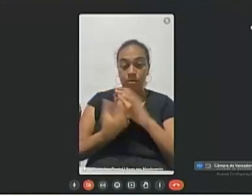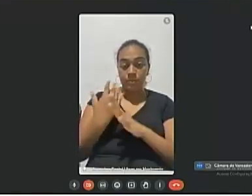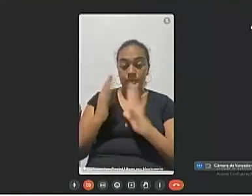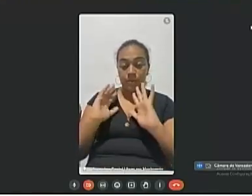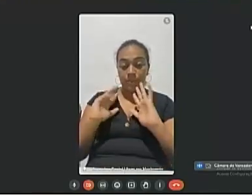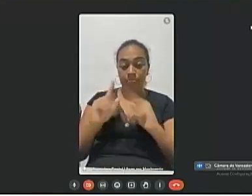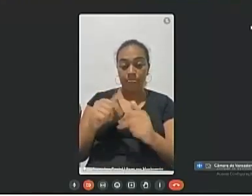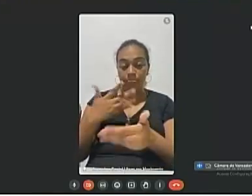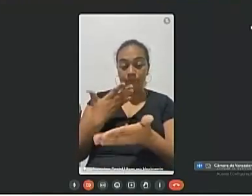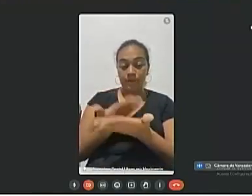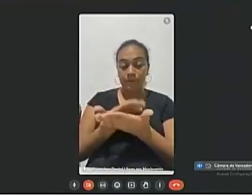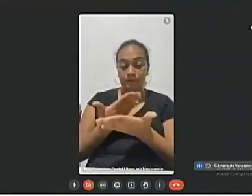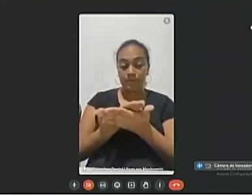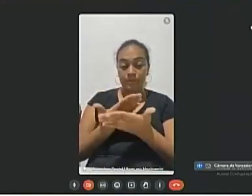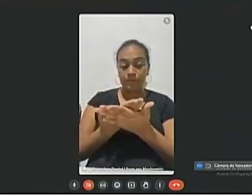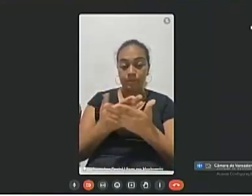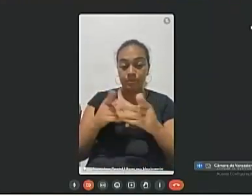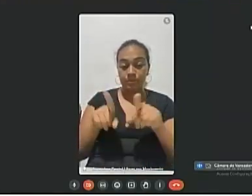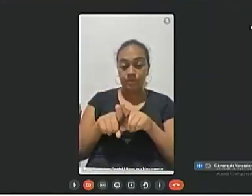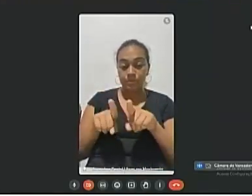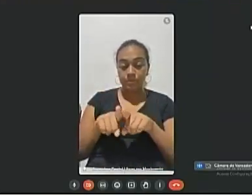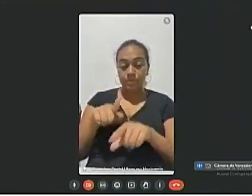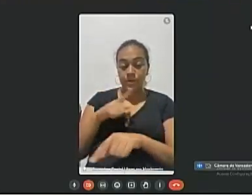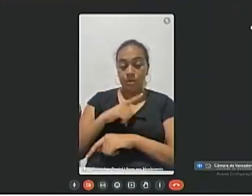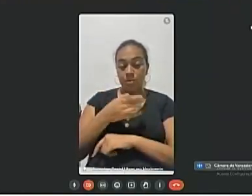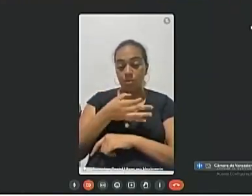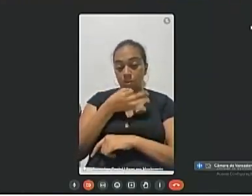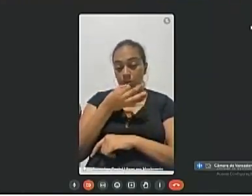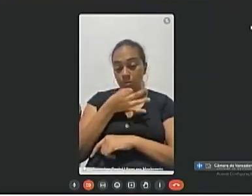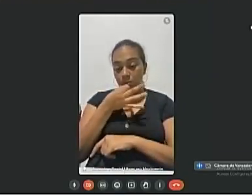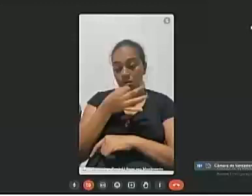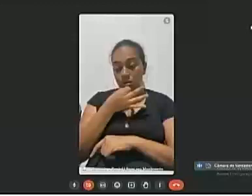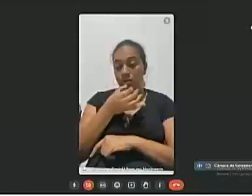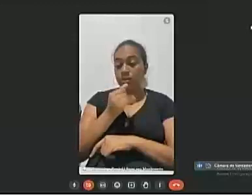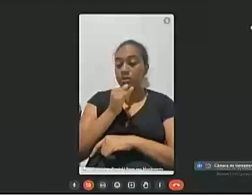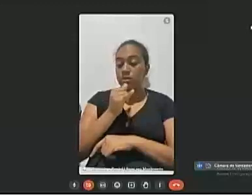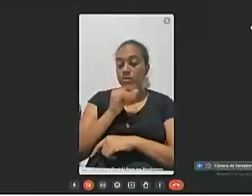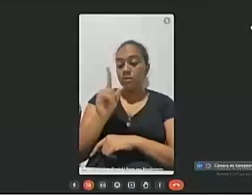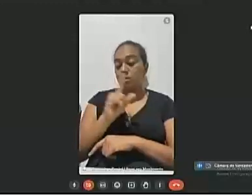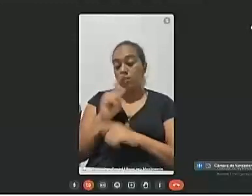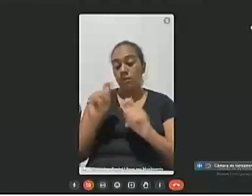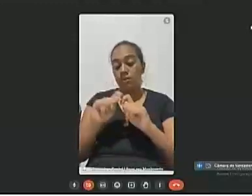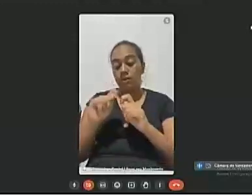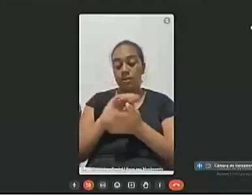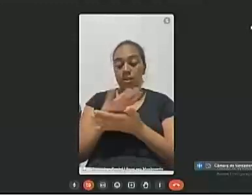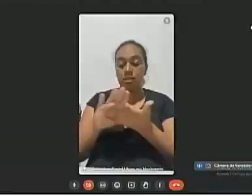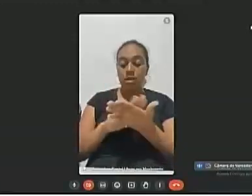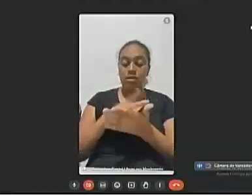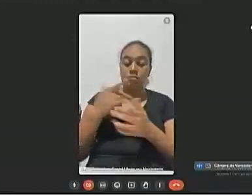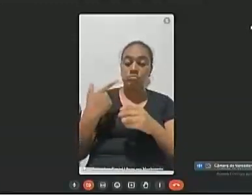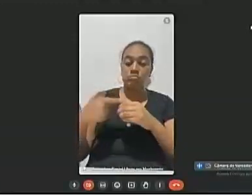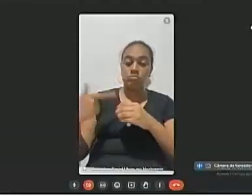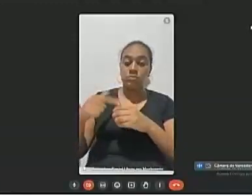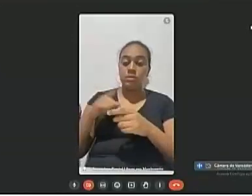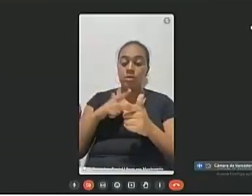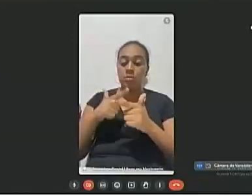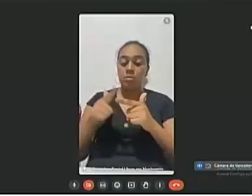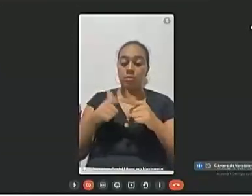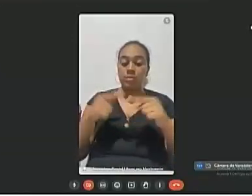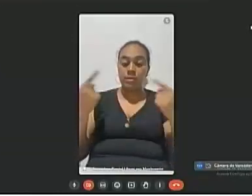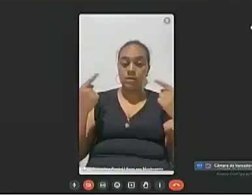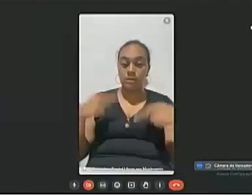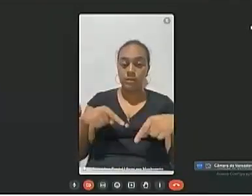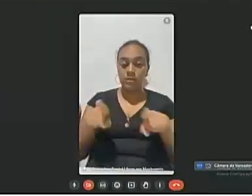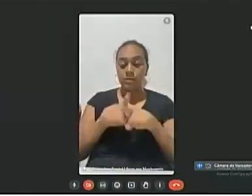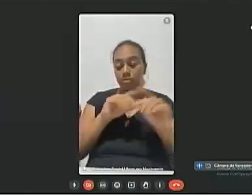estudado, chega essa conclusão que se não for fazer dique nas cidades, o dique tem seus problemas, tem seus desafios, vai ter que tirar gente do